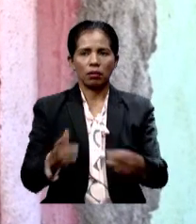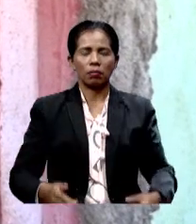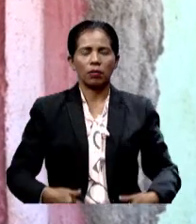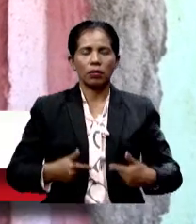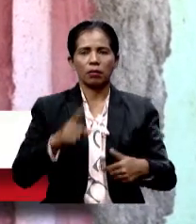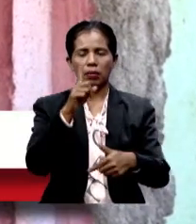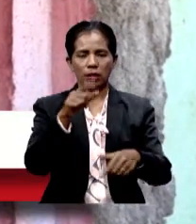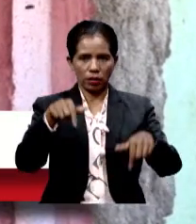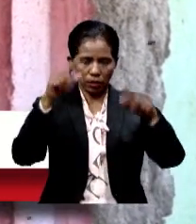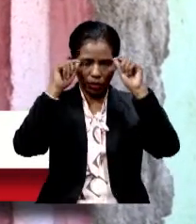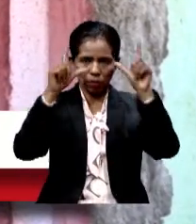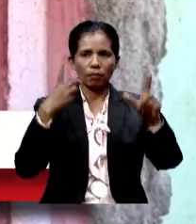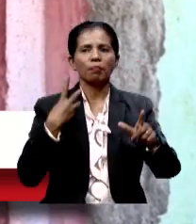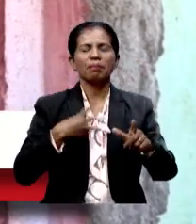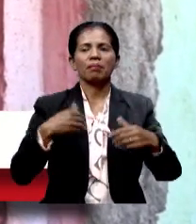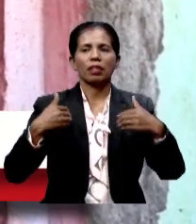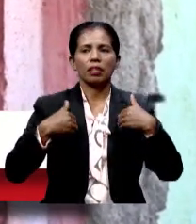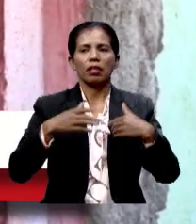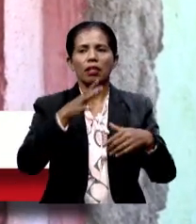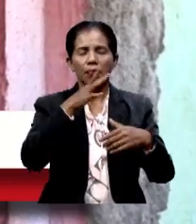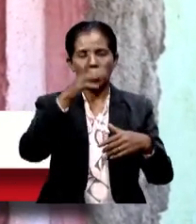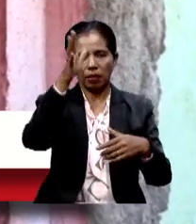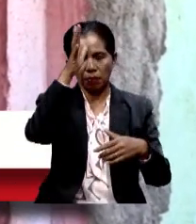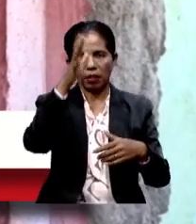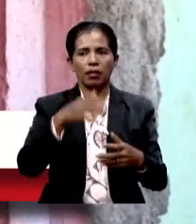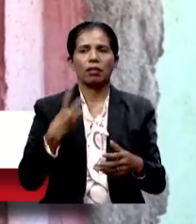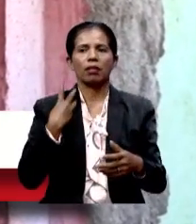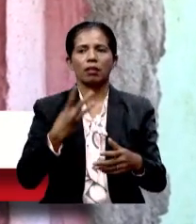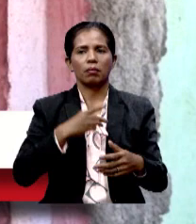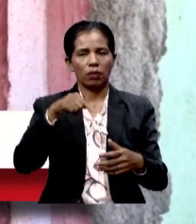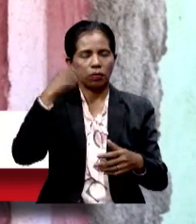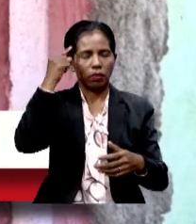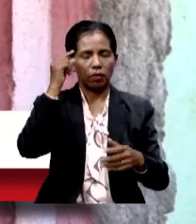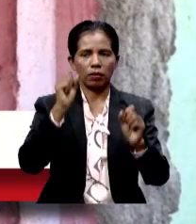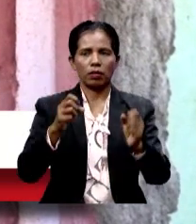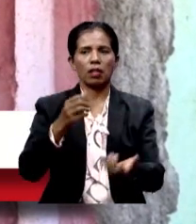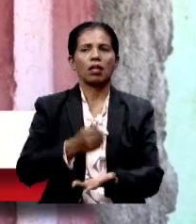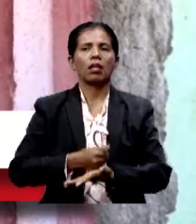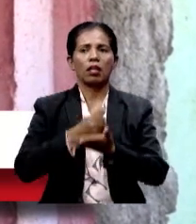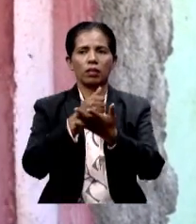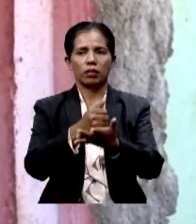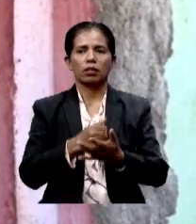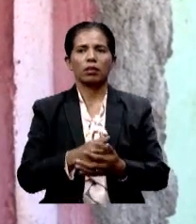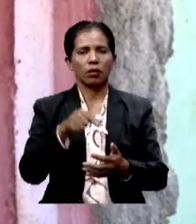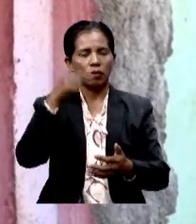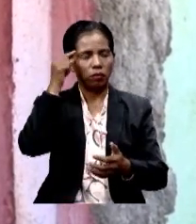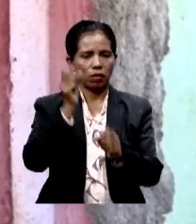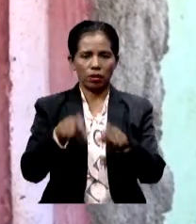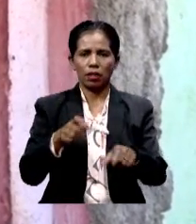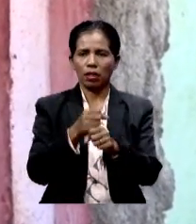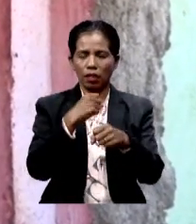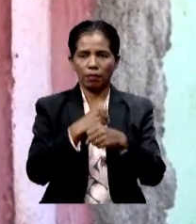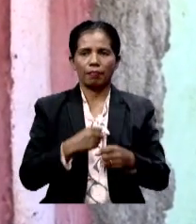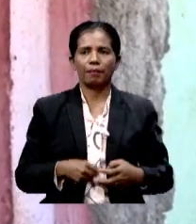ne ami pasti ya ina ama ira ina ama mere governo tem que tomar tanto governo tem halo